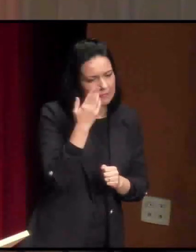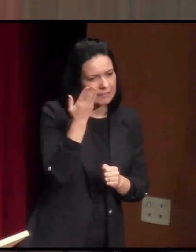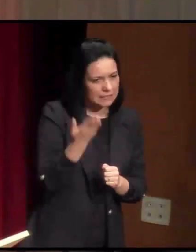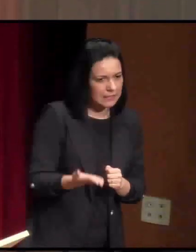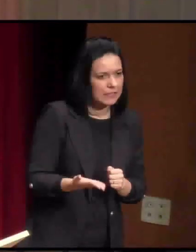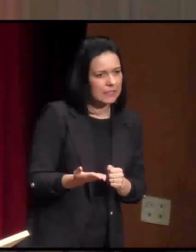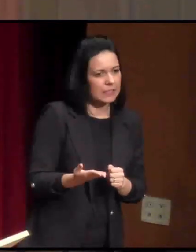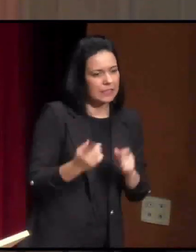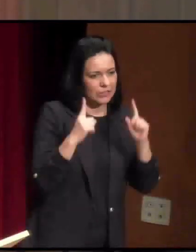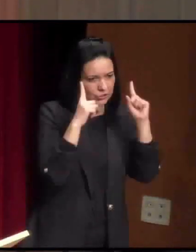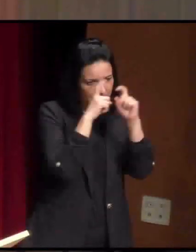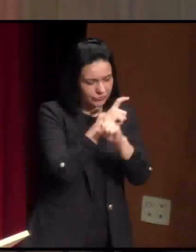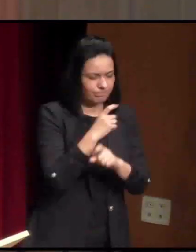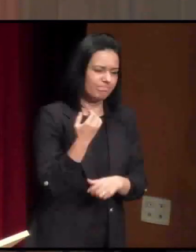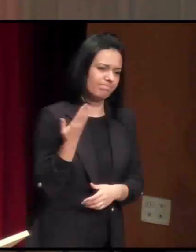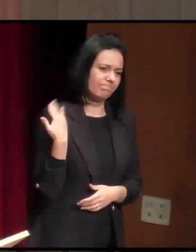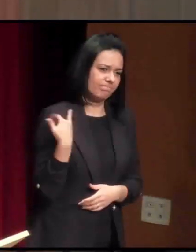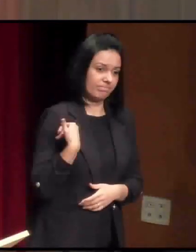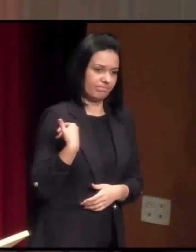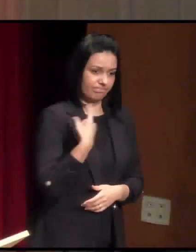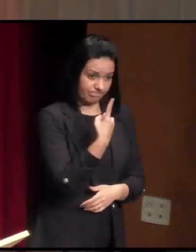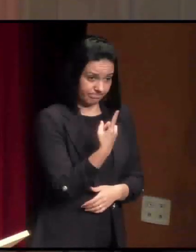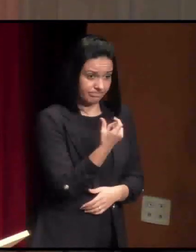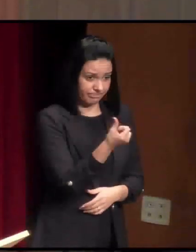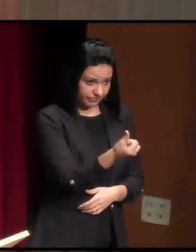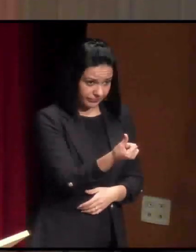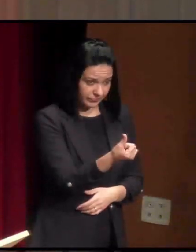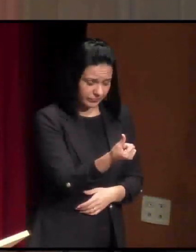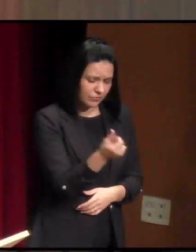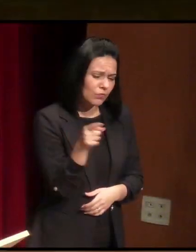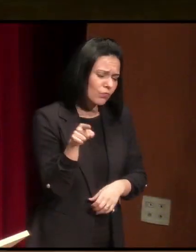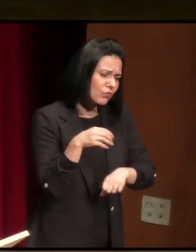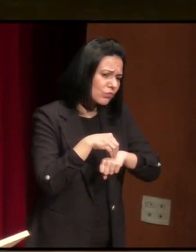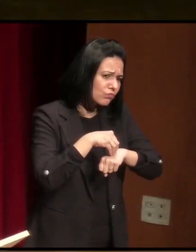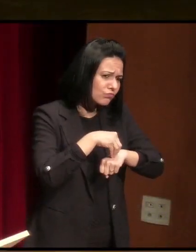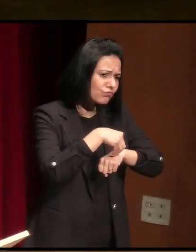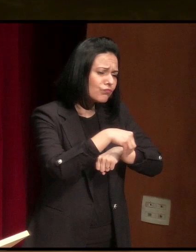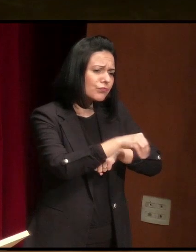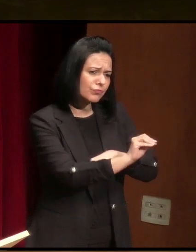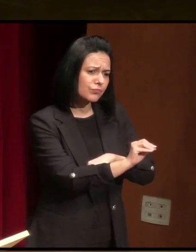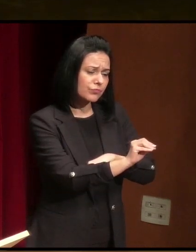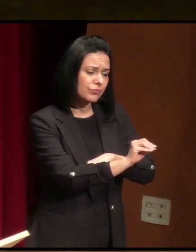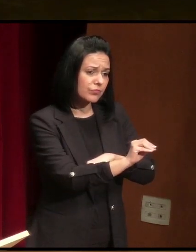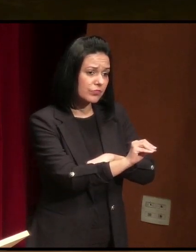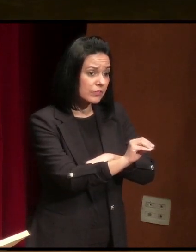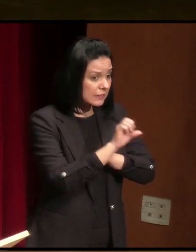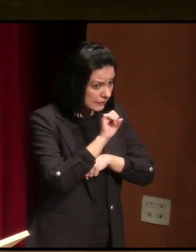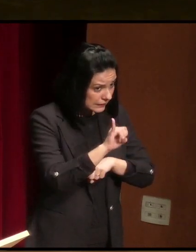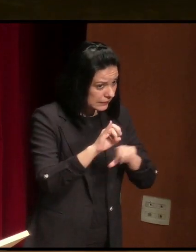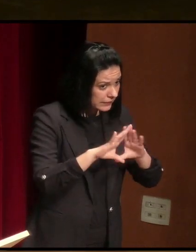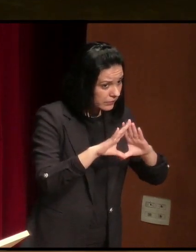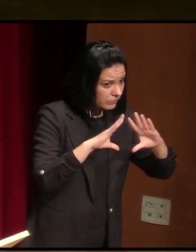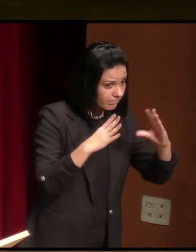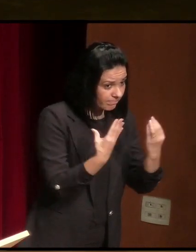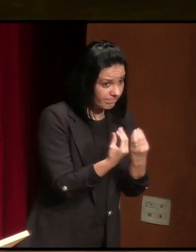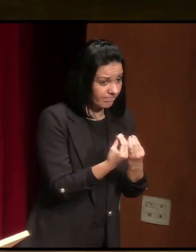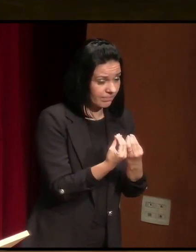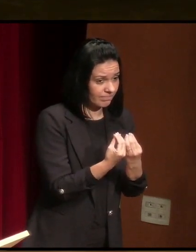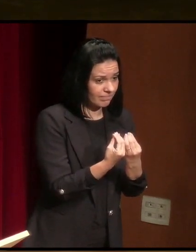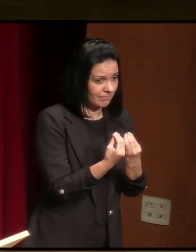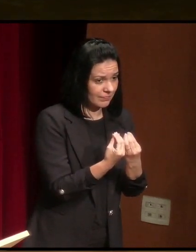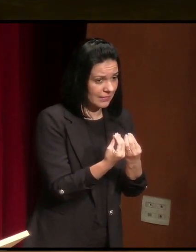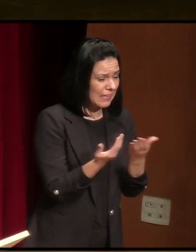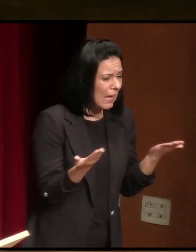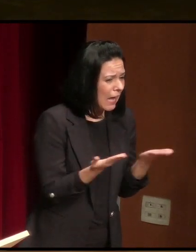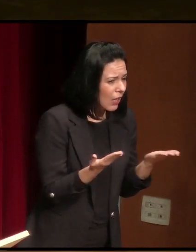estava por volta dos 16 anos. Que dica você deixa aí para as famílias que, por exemplo, têm o diagnóstico